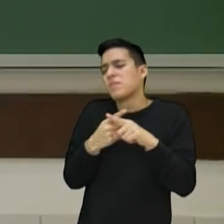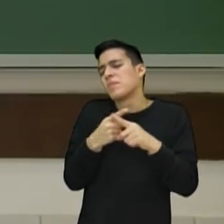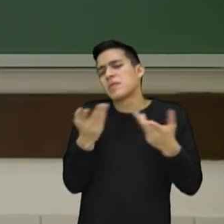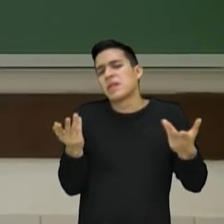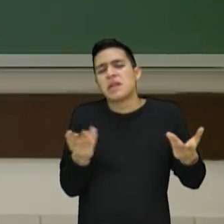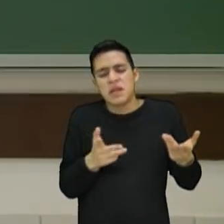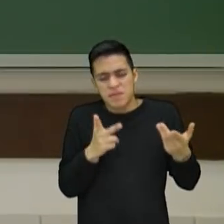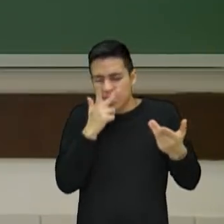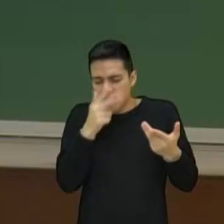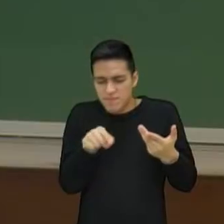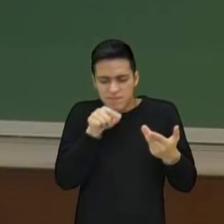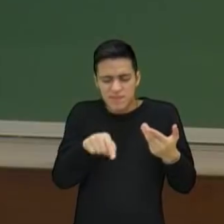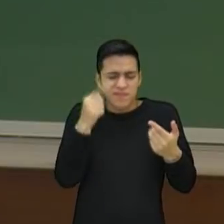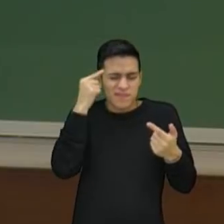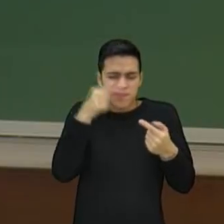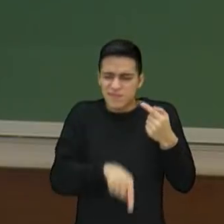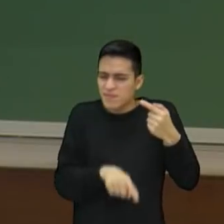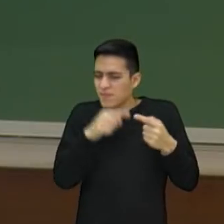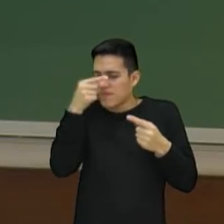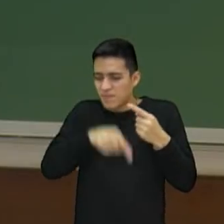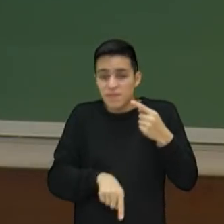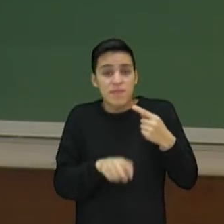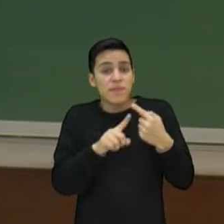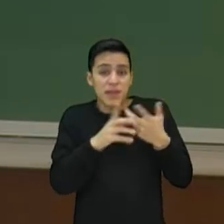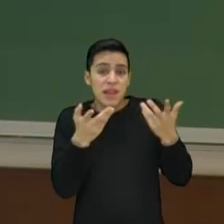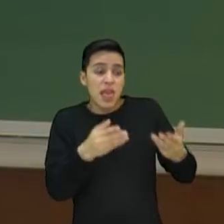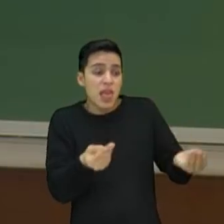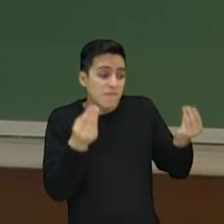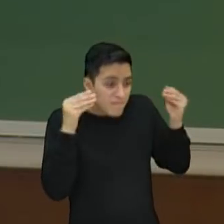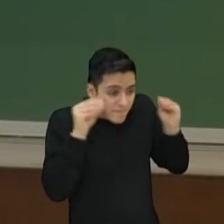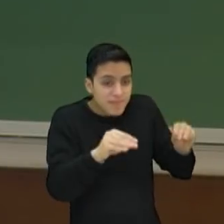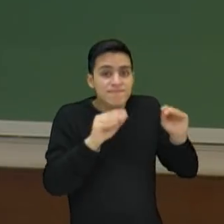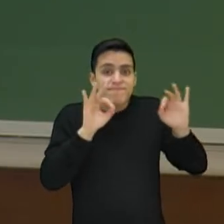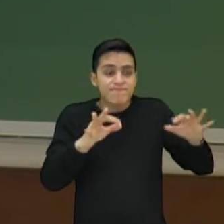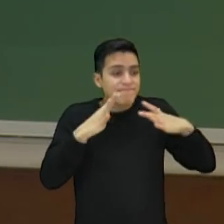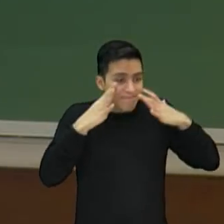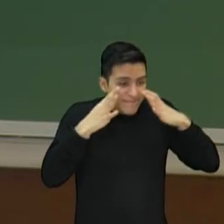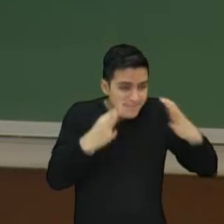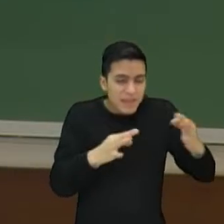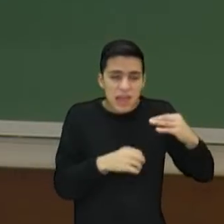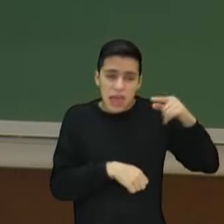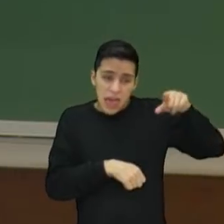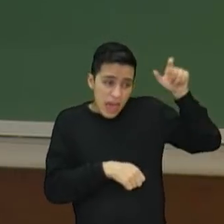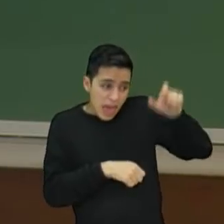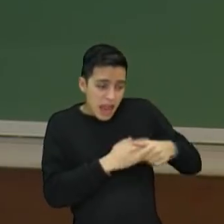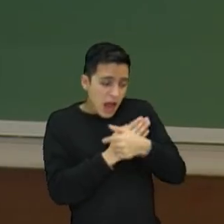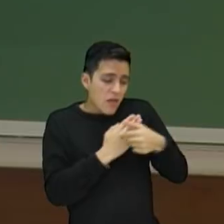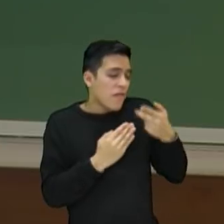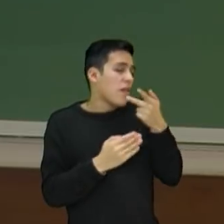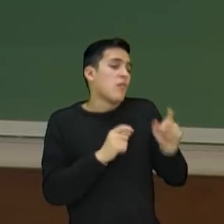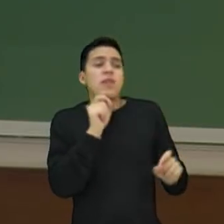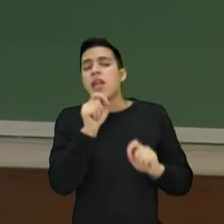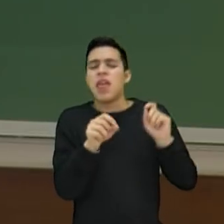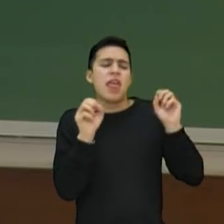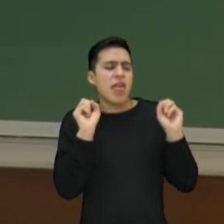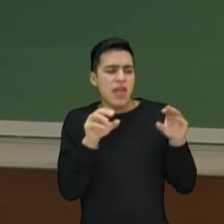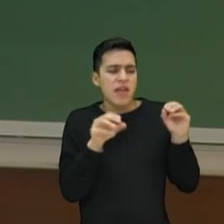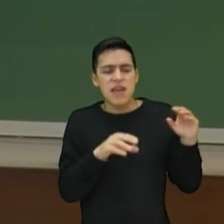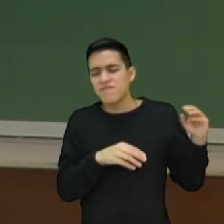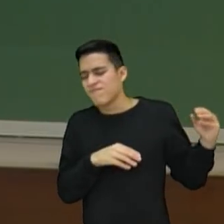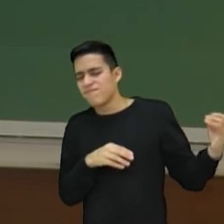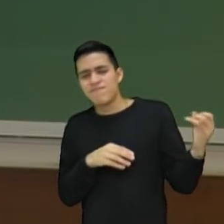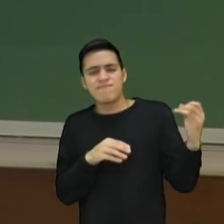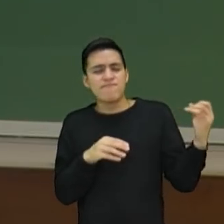Ele interrompeu o pensamento, porque ele quis enfatizar. Ele disse que para ele tamanha importância educar é dar sentido, é importante. Ele